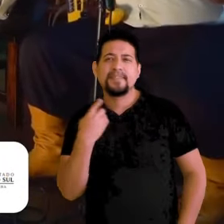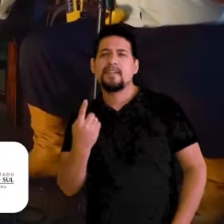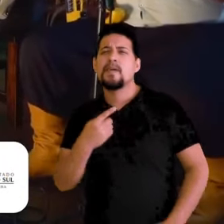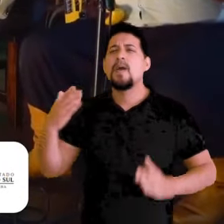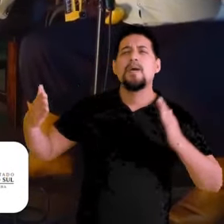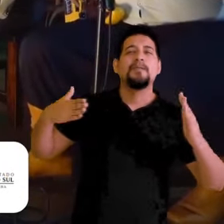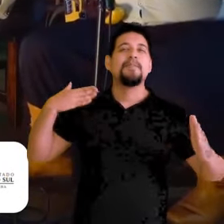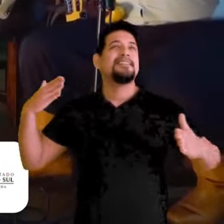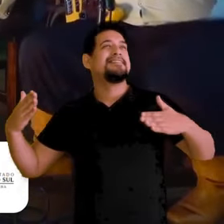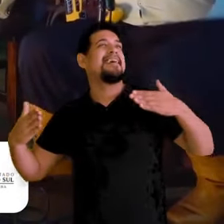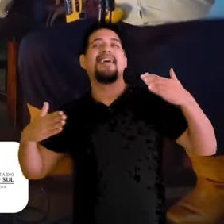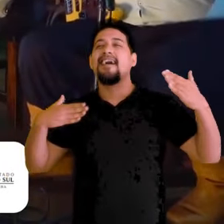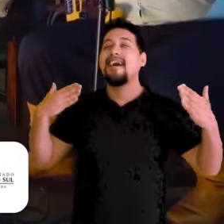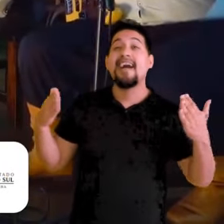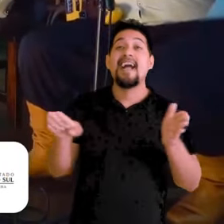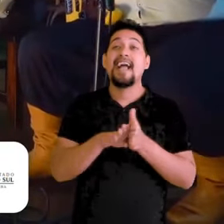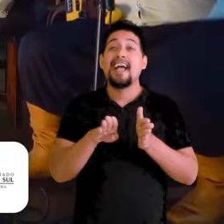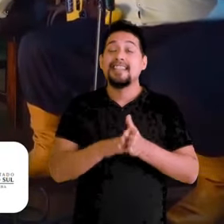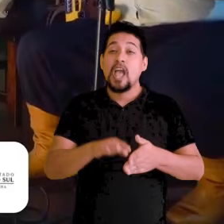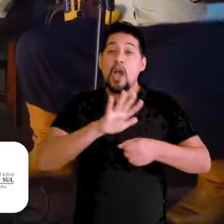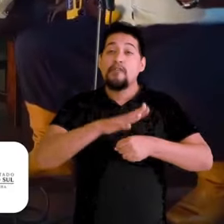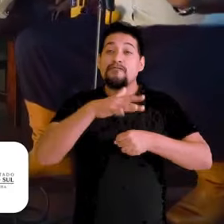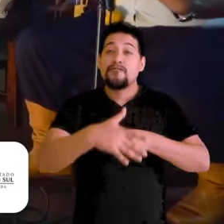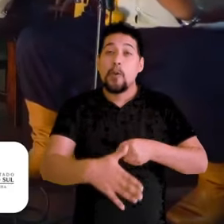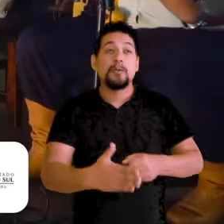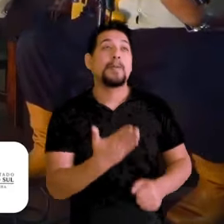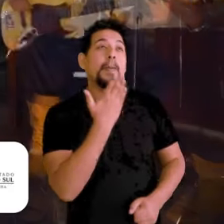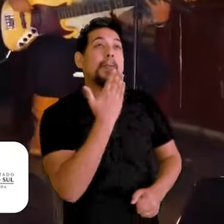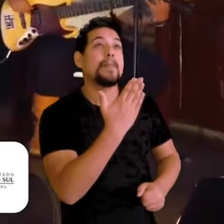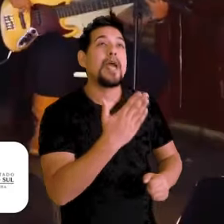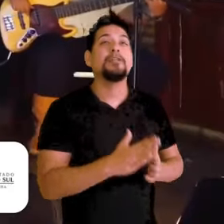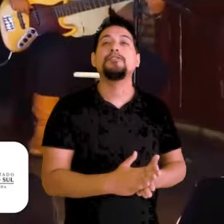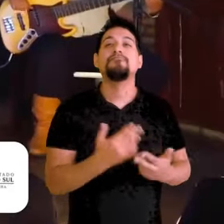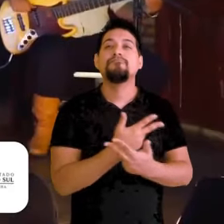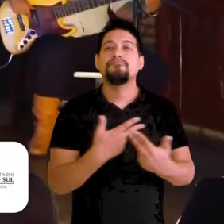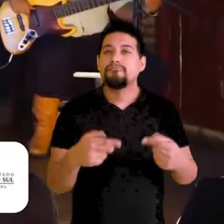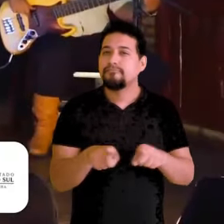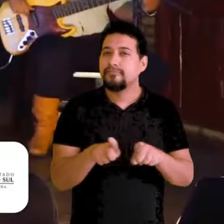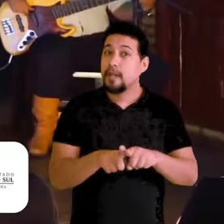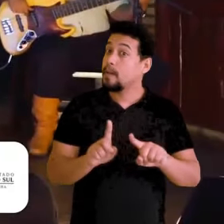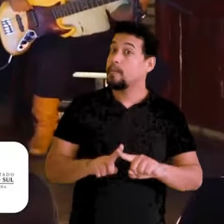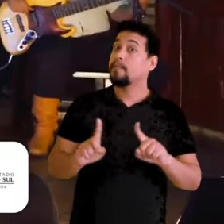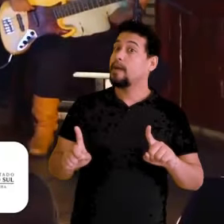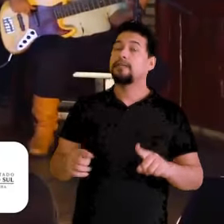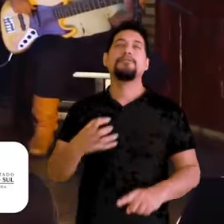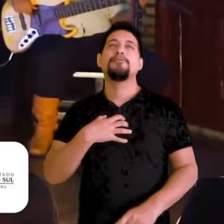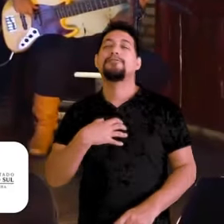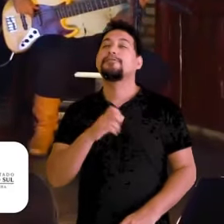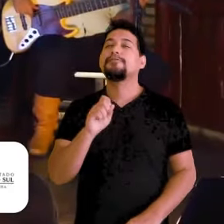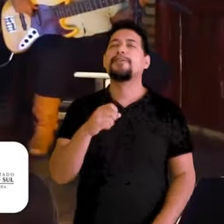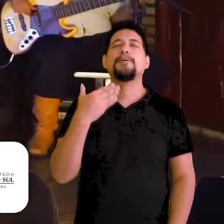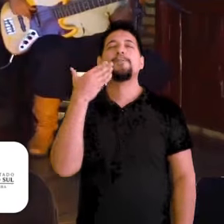Fomos passeando até a fonte dos desejos. Ainda sinto